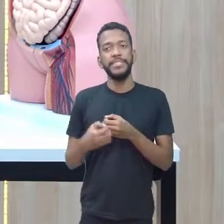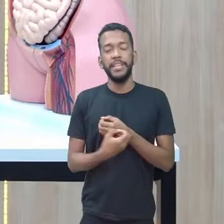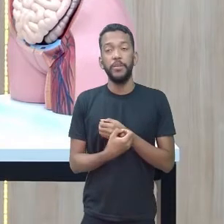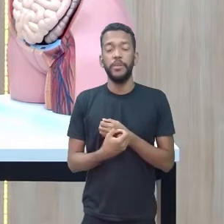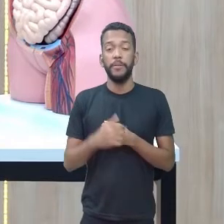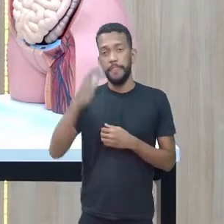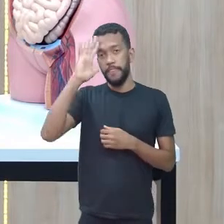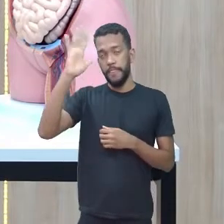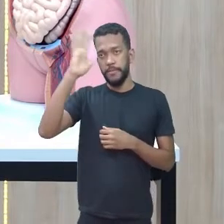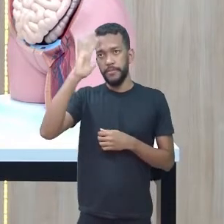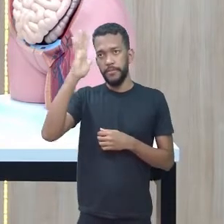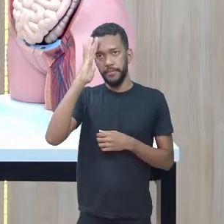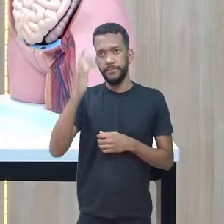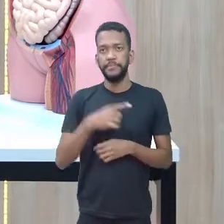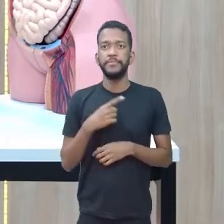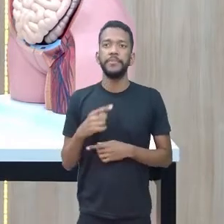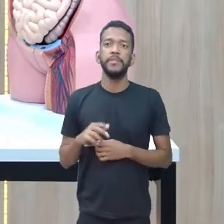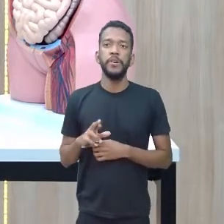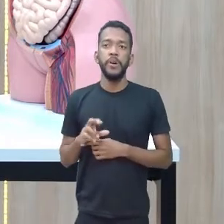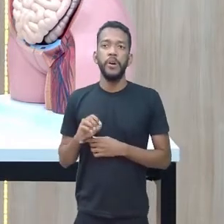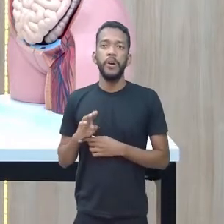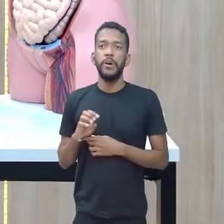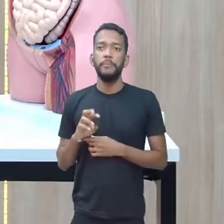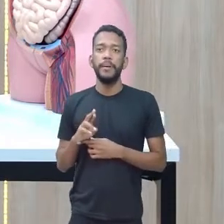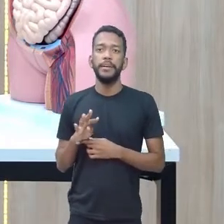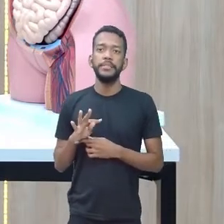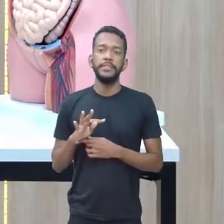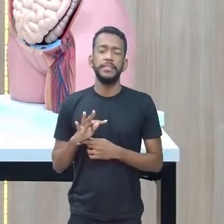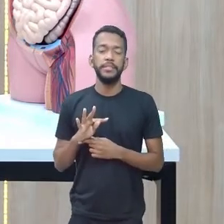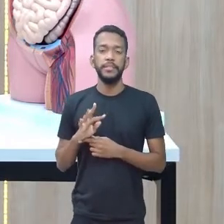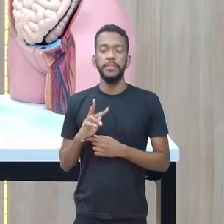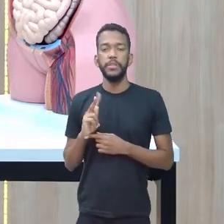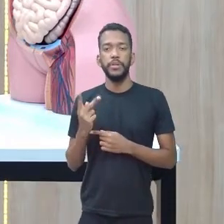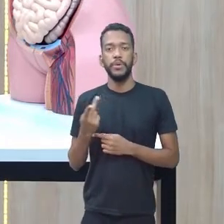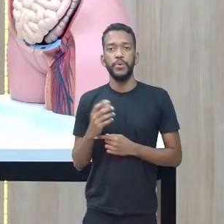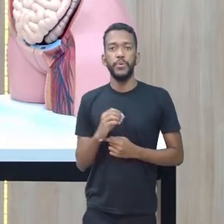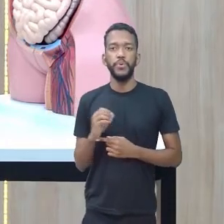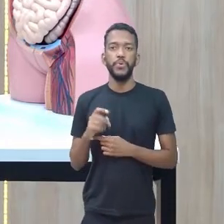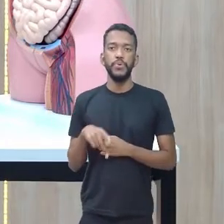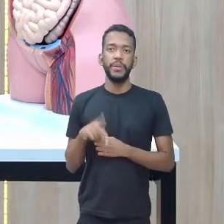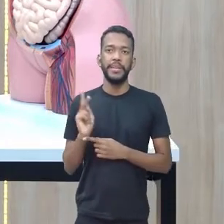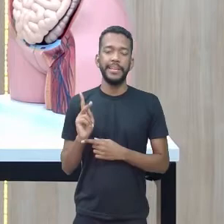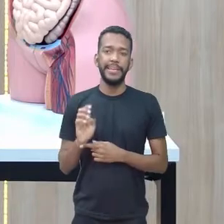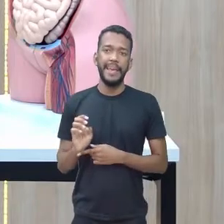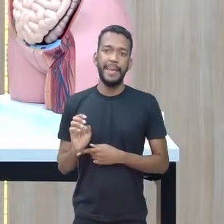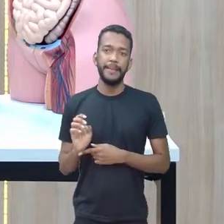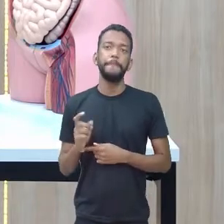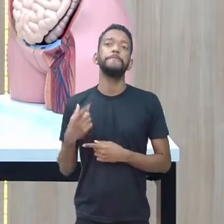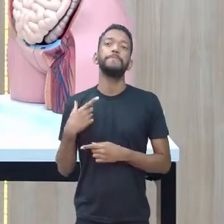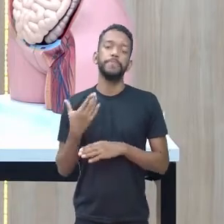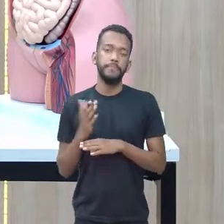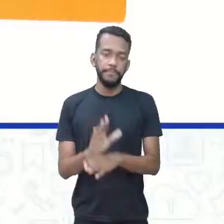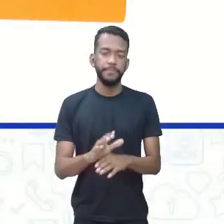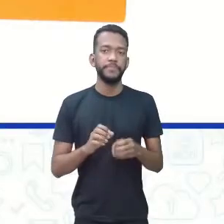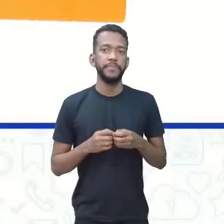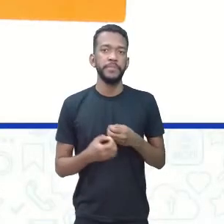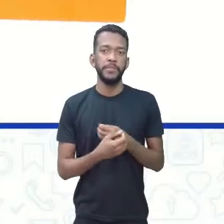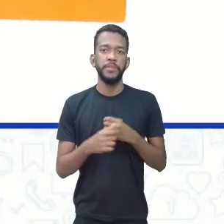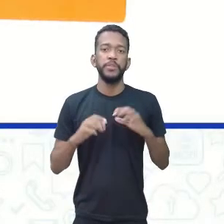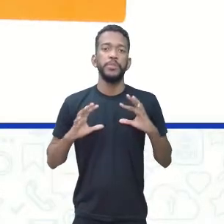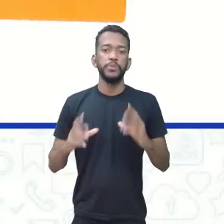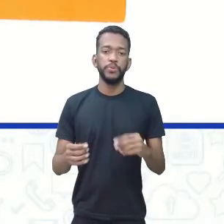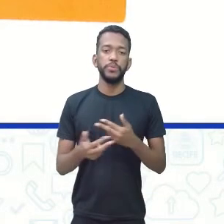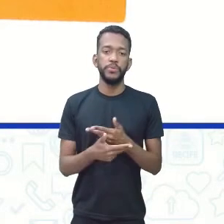Nós vimos que Robert Hooke deu uma grande contribuição para a teoria celular, quando ele diz que todas as coisas vivas